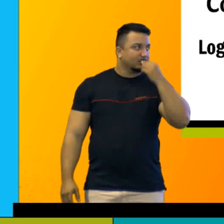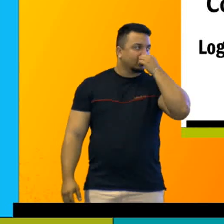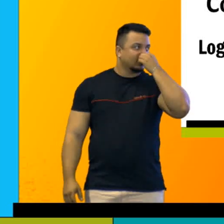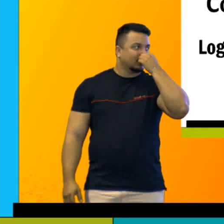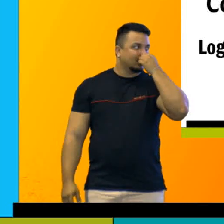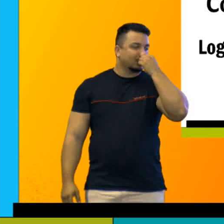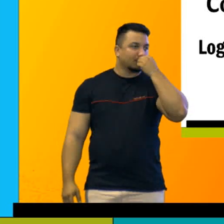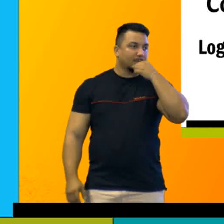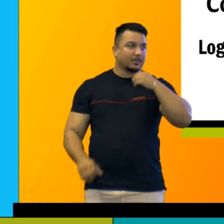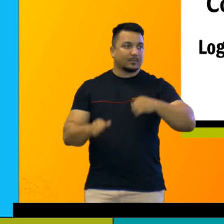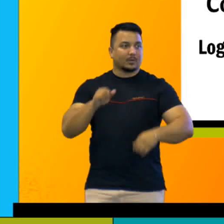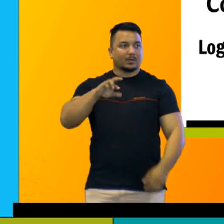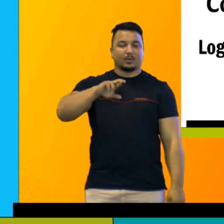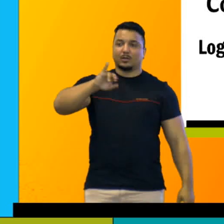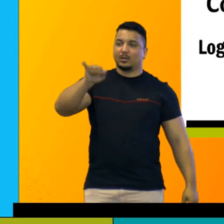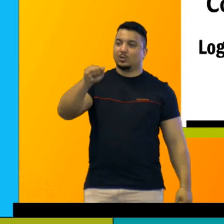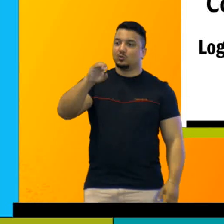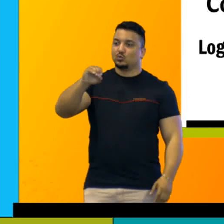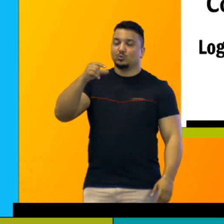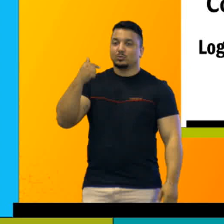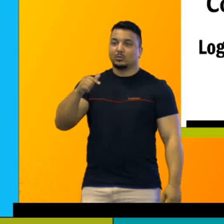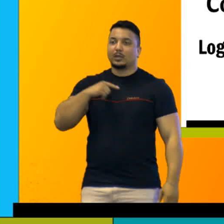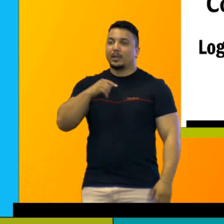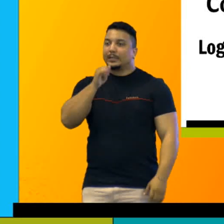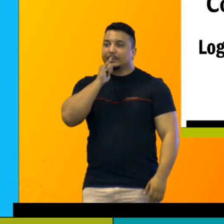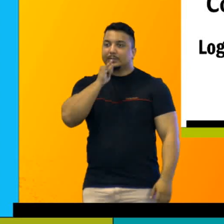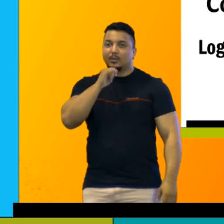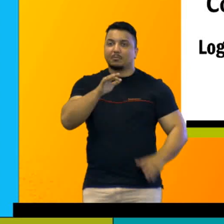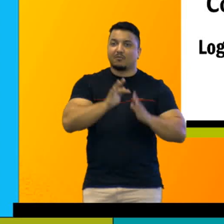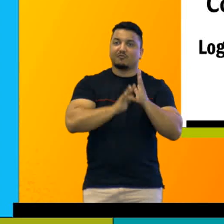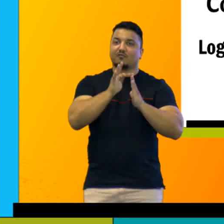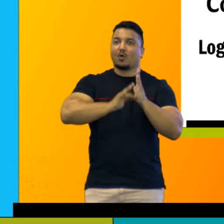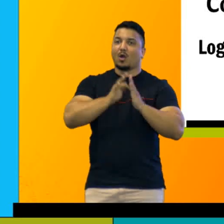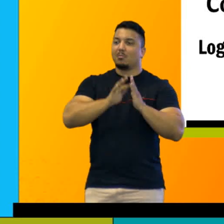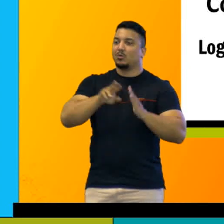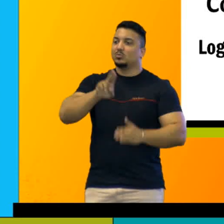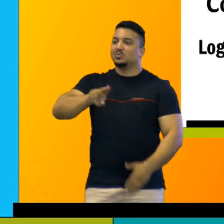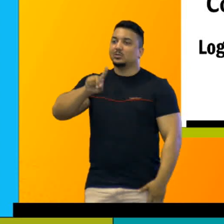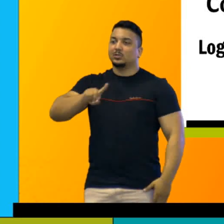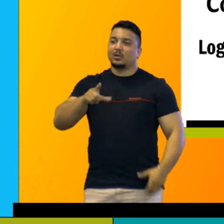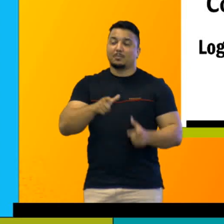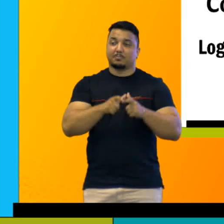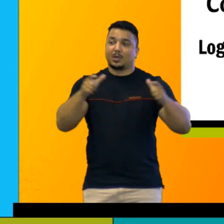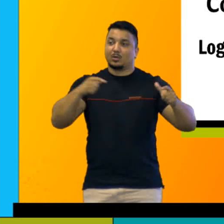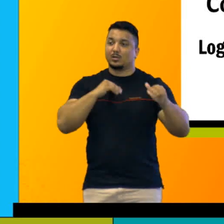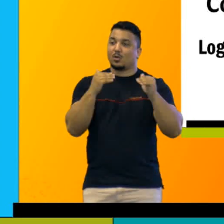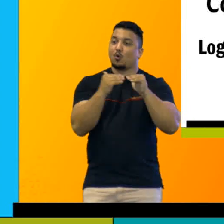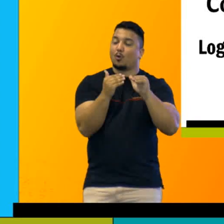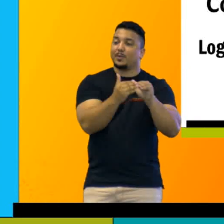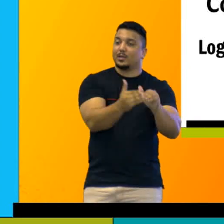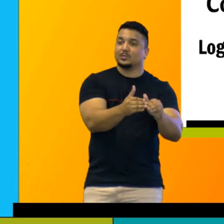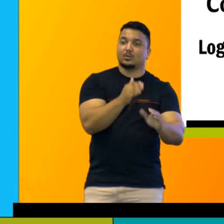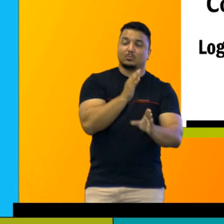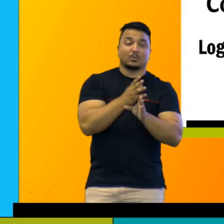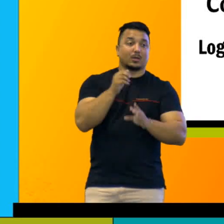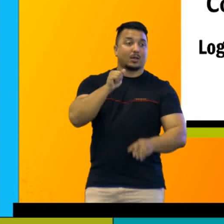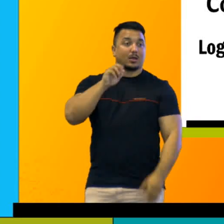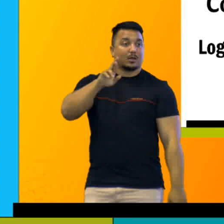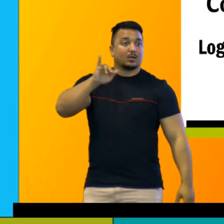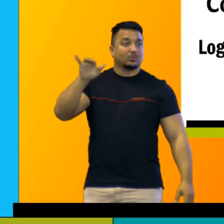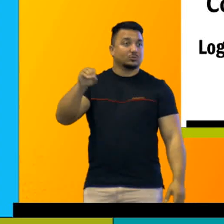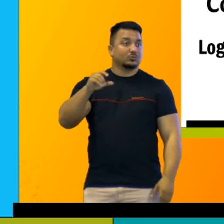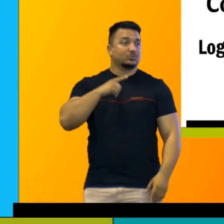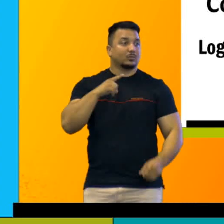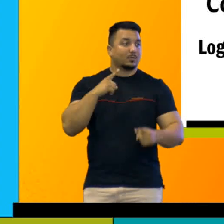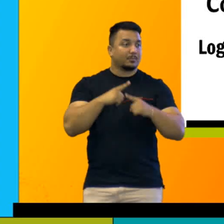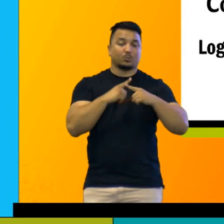Não, aí não tem nenhum de arranjo. O arranjo, normalmente, eu nem uso fórmula. A maioria que aparece é de combinação. Porque o arranjo eu faço, sabe pelo princípio